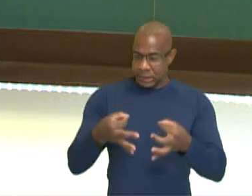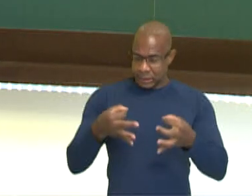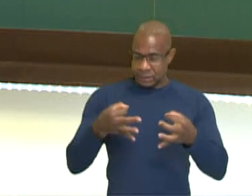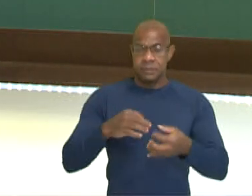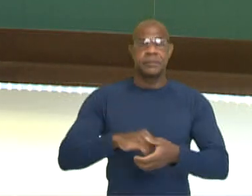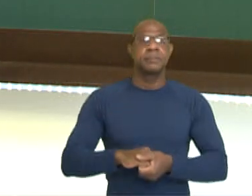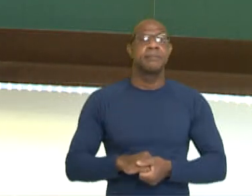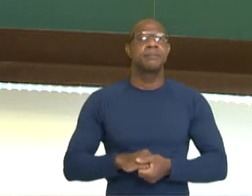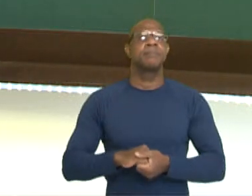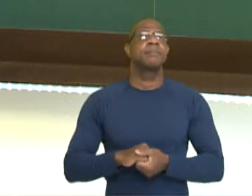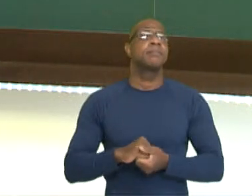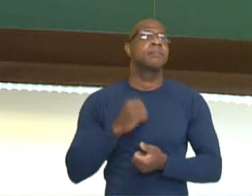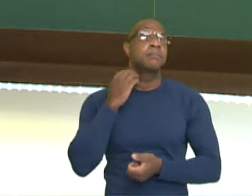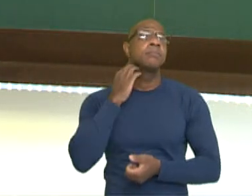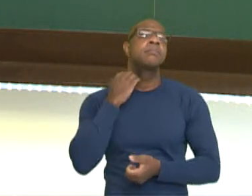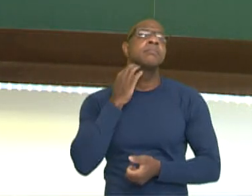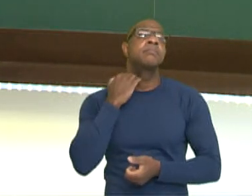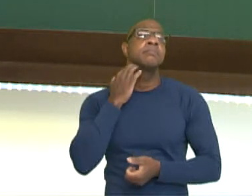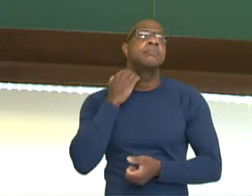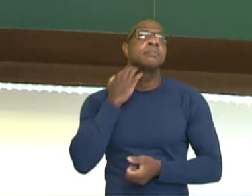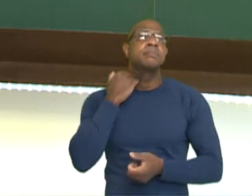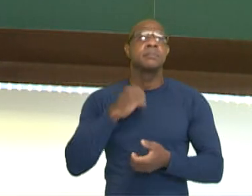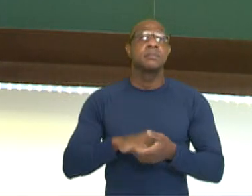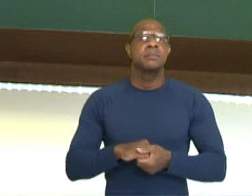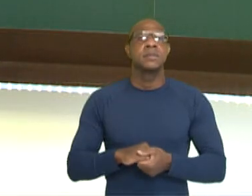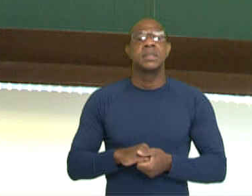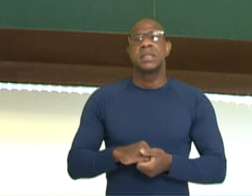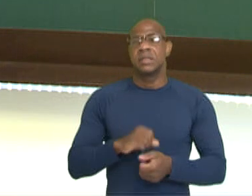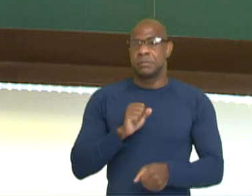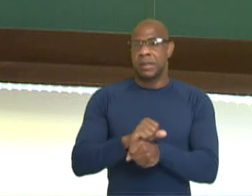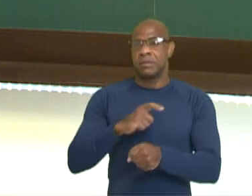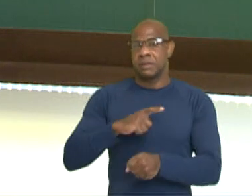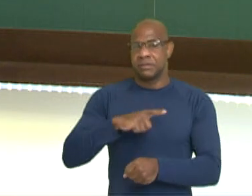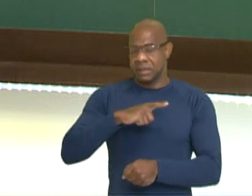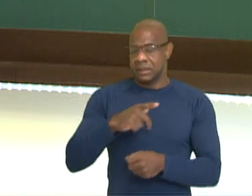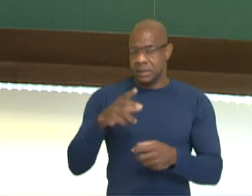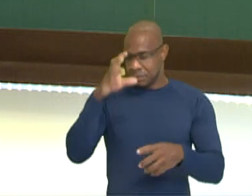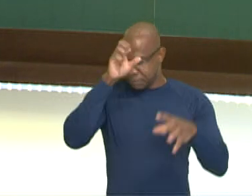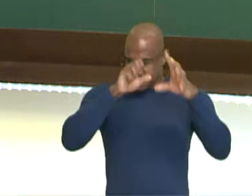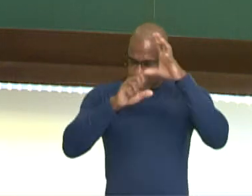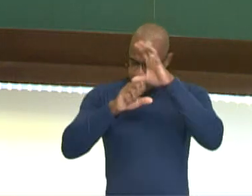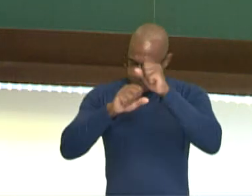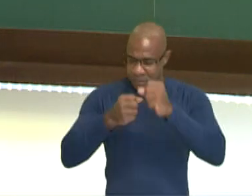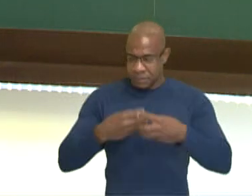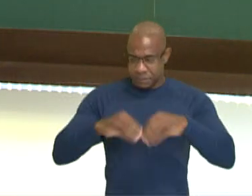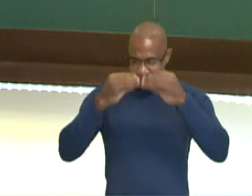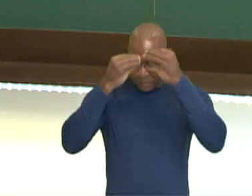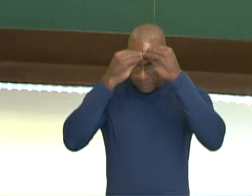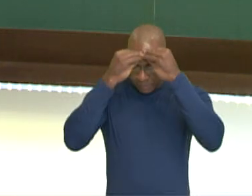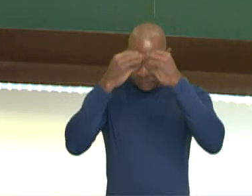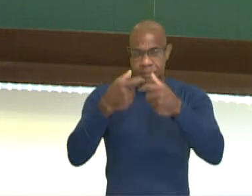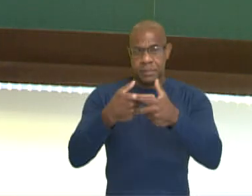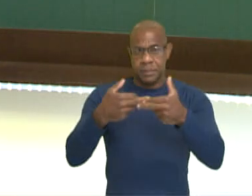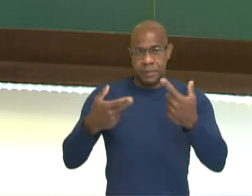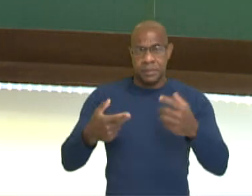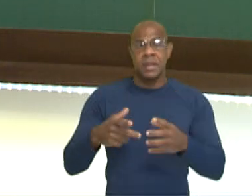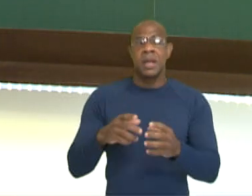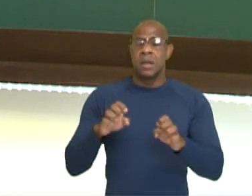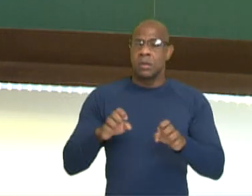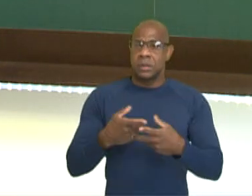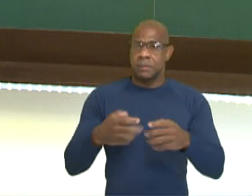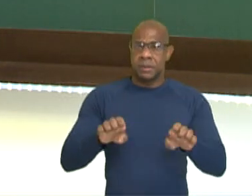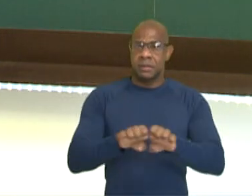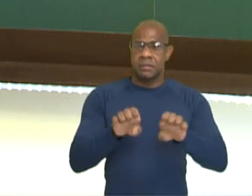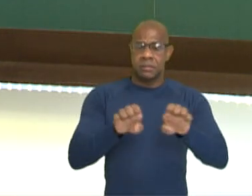recursos que nos são oferecidos. Espero que vocês tenham assimilado o que nós tentamos resgatar, que são os elementos da estruturação